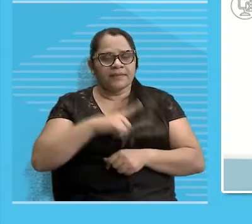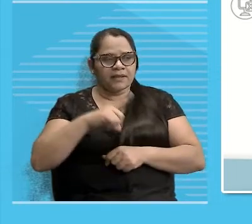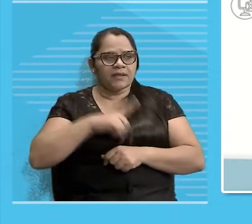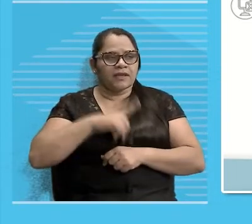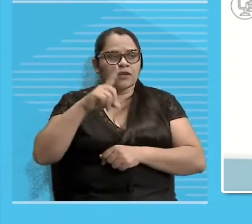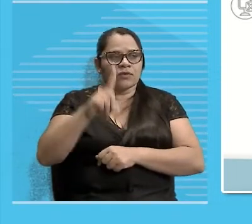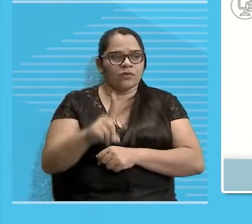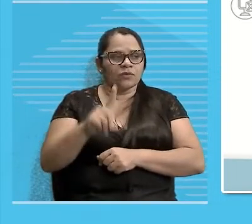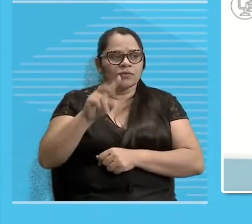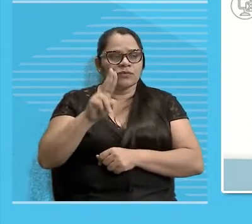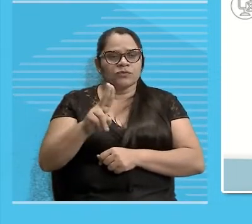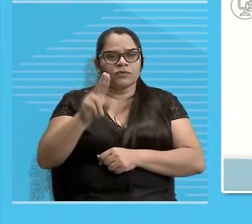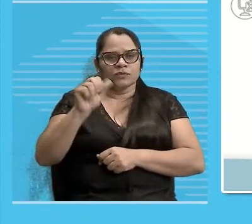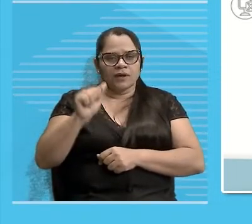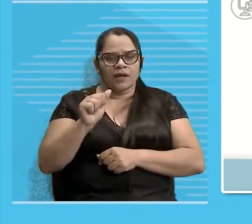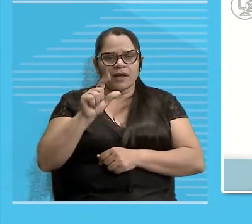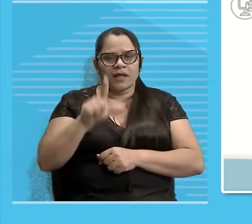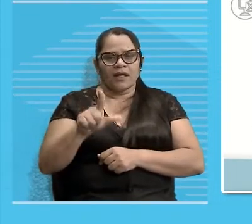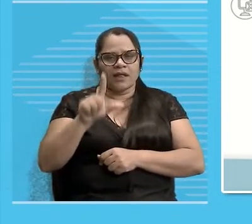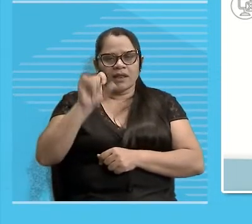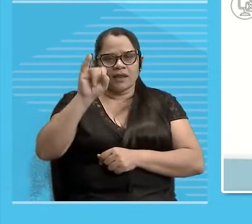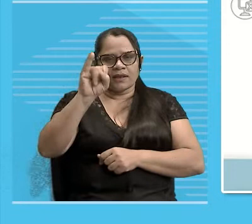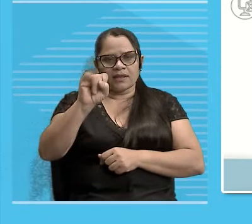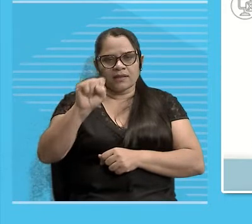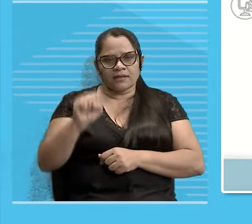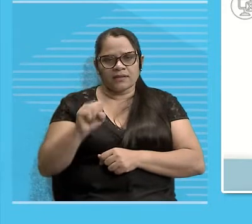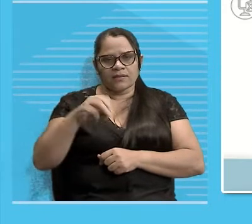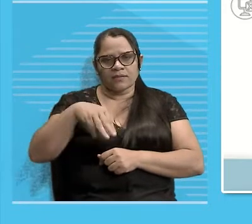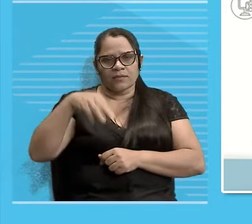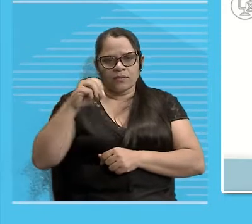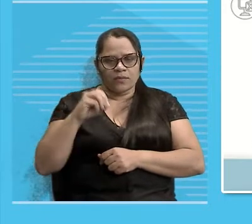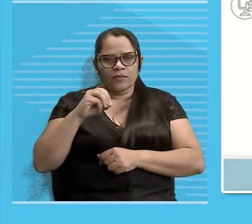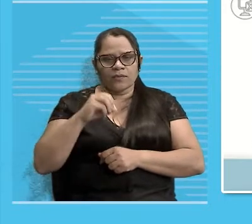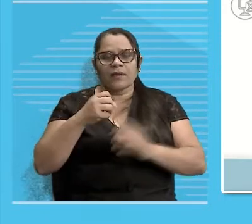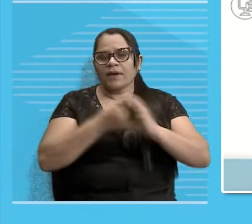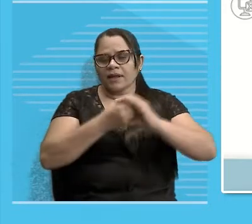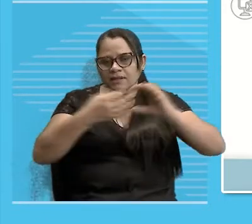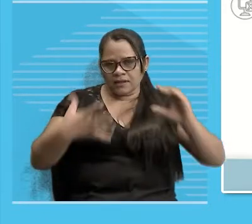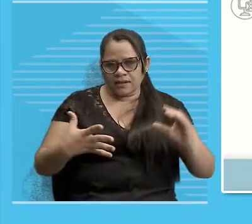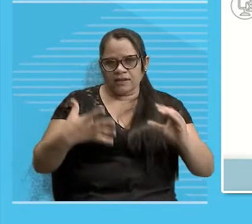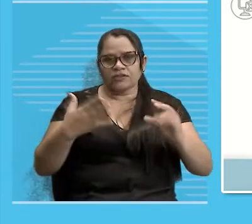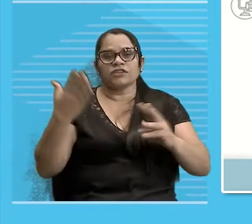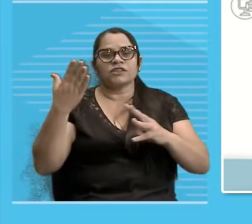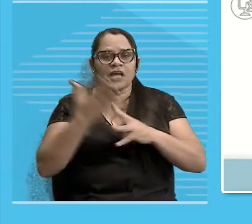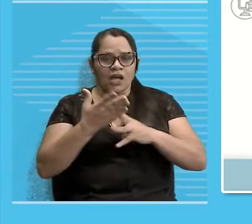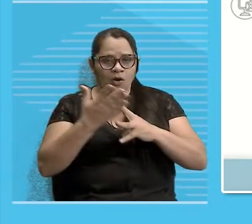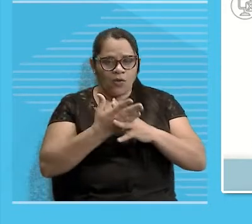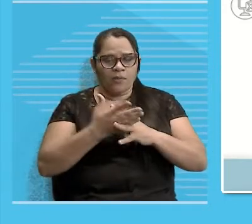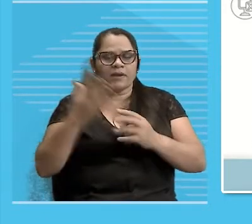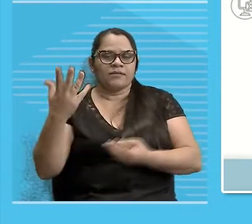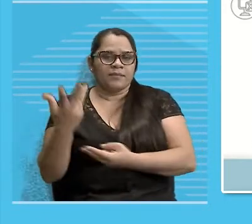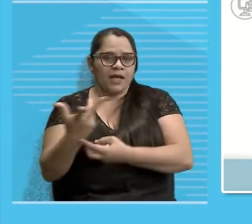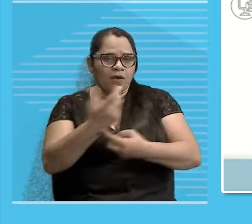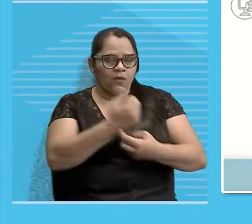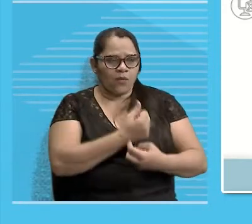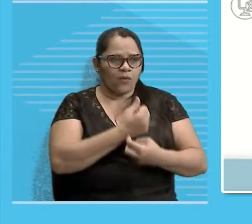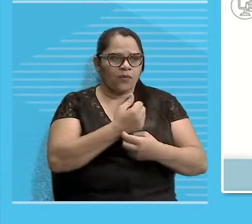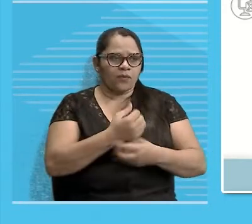O dualismo é uma característica também da obra barroca. Uma luz, galera,